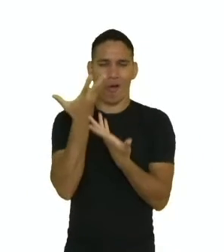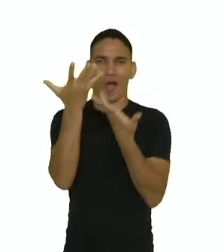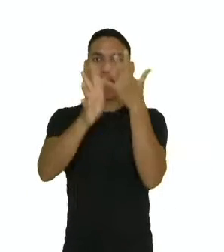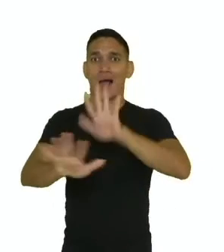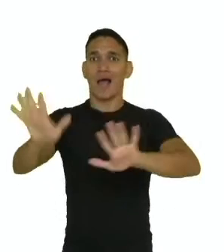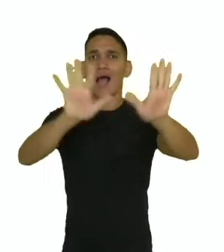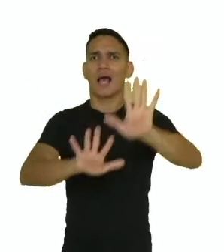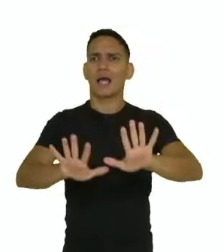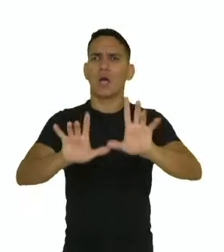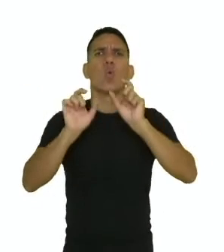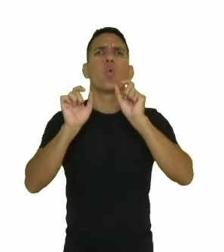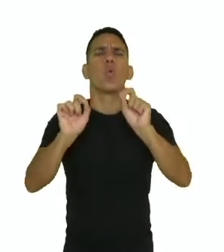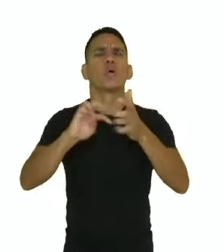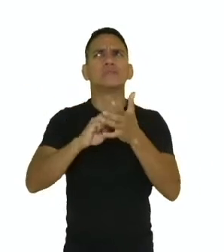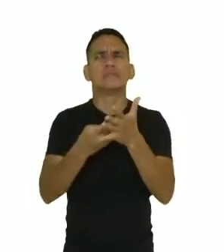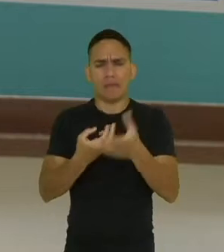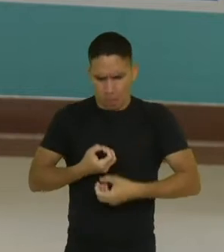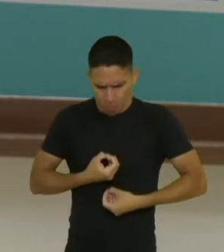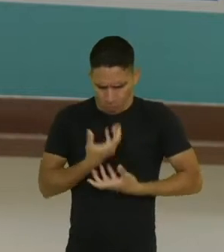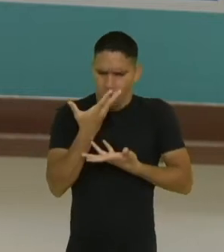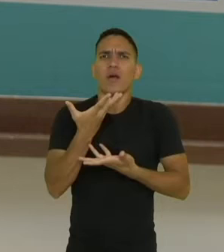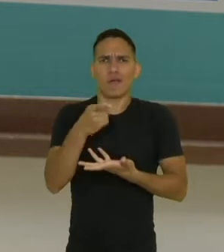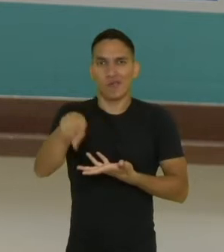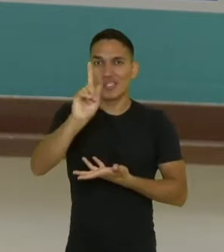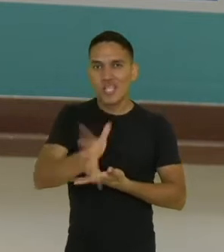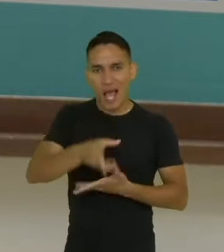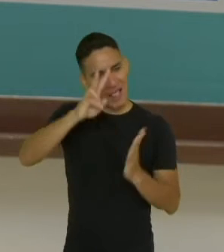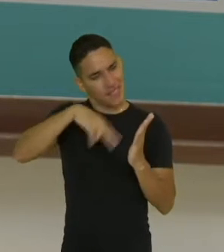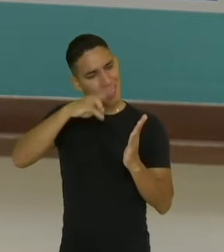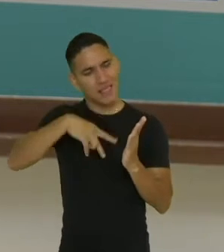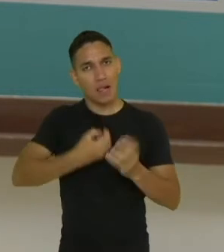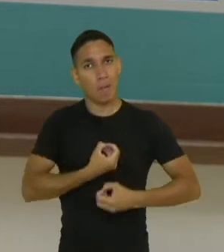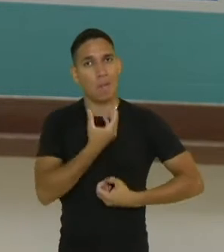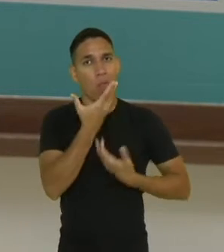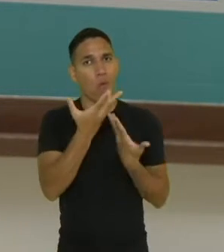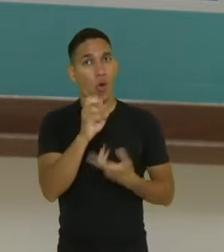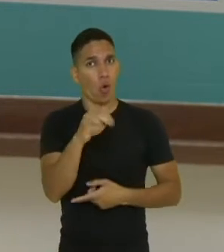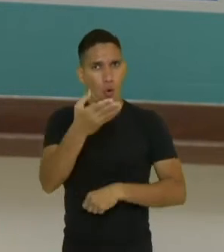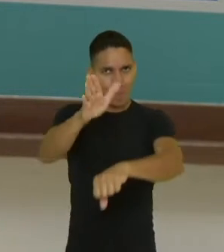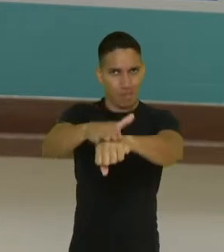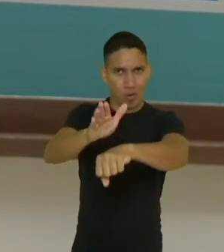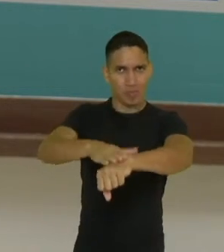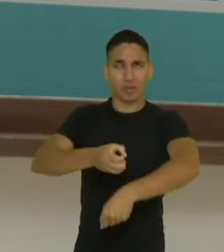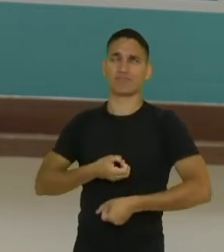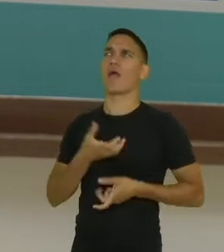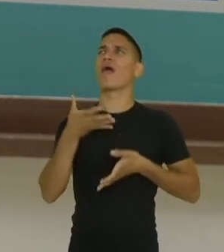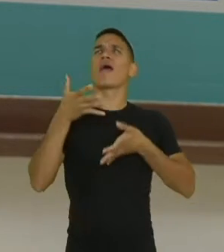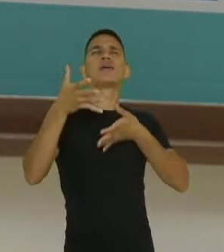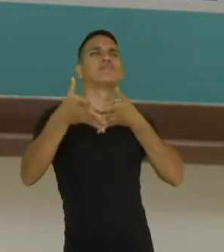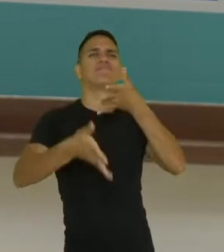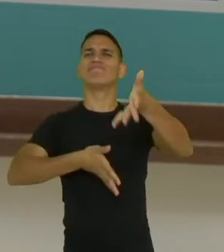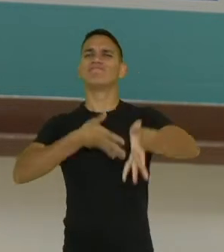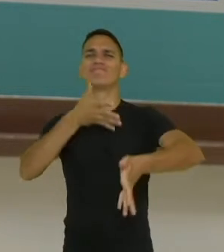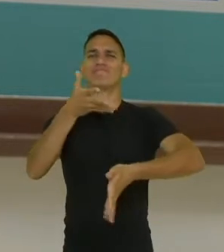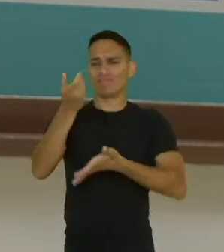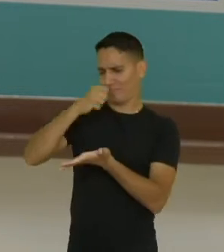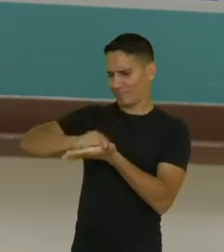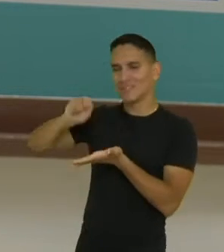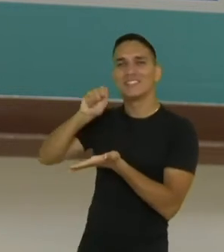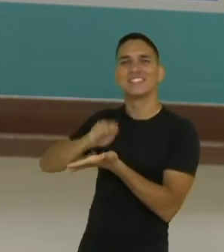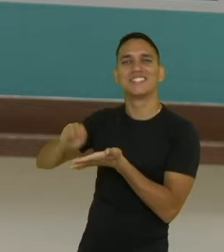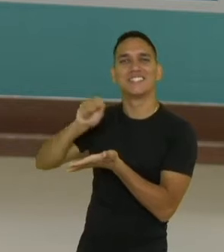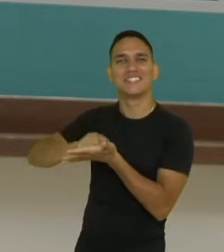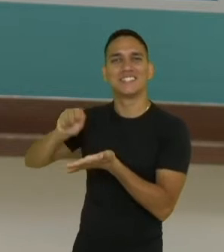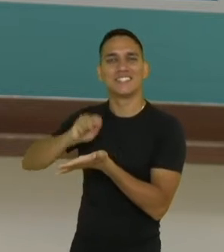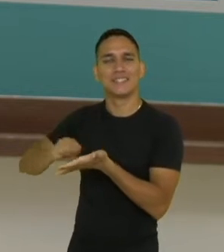a poesia? Você já leu uma poesia? Ou você é um poeta, uma poetisa e escreve